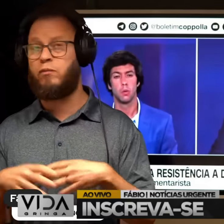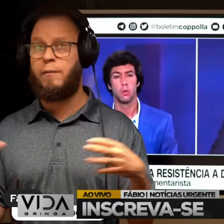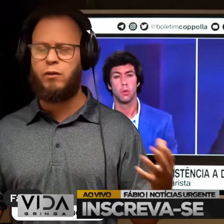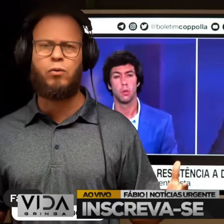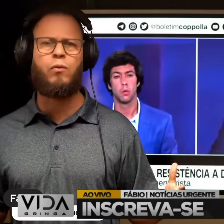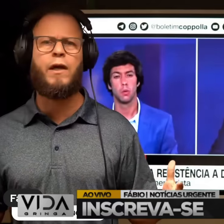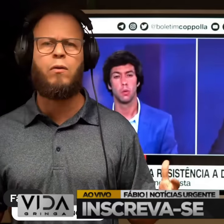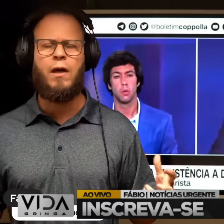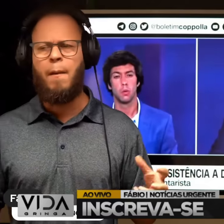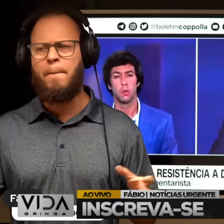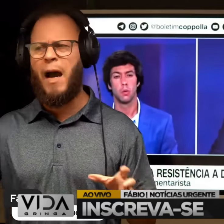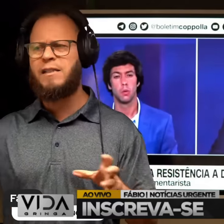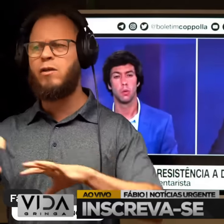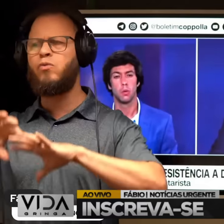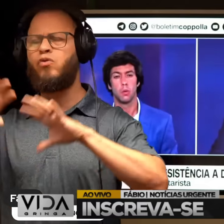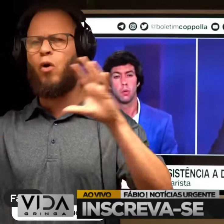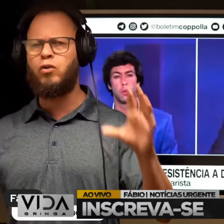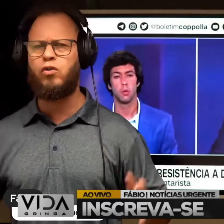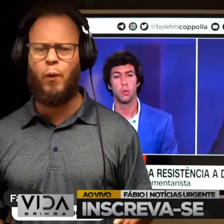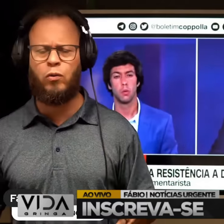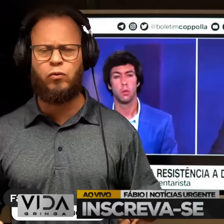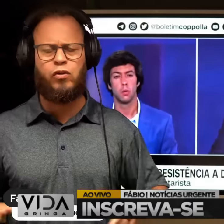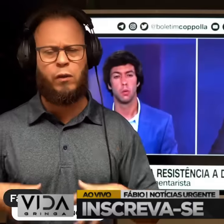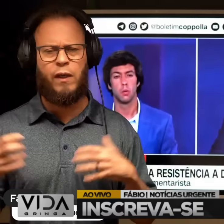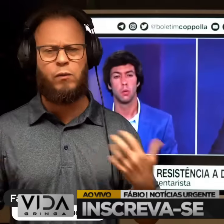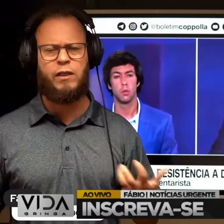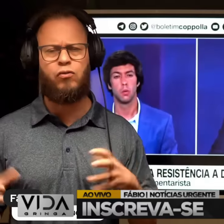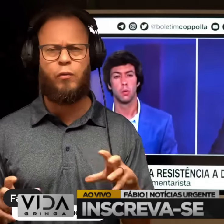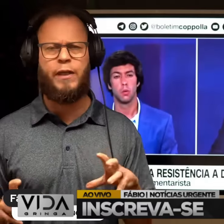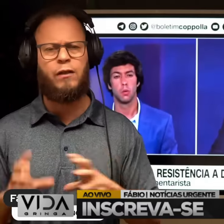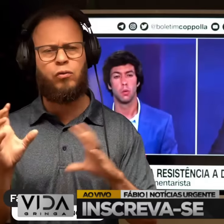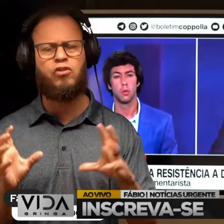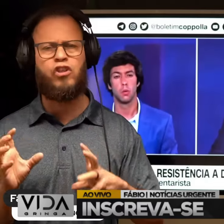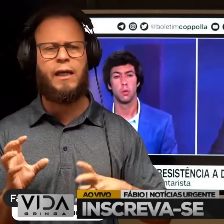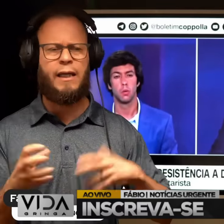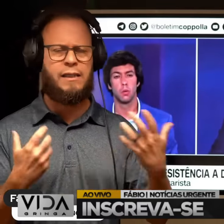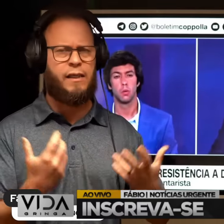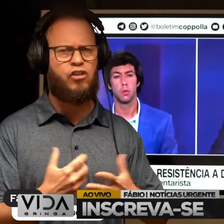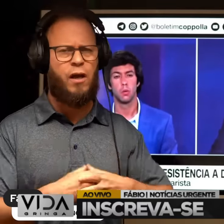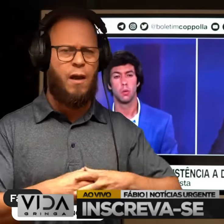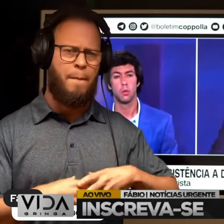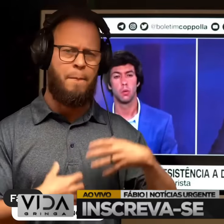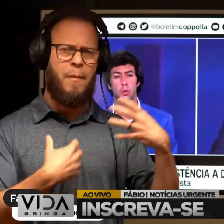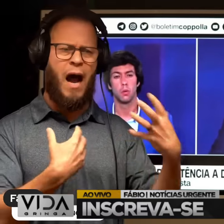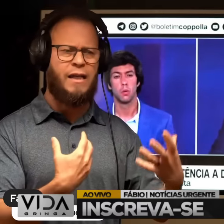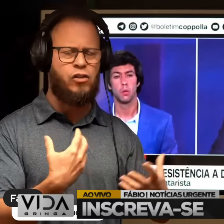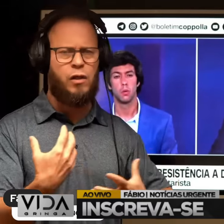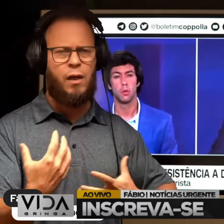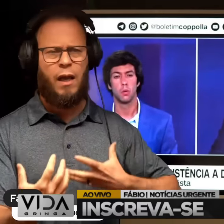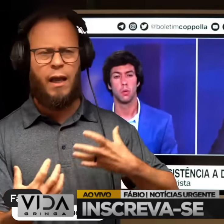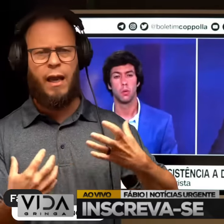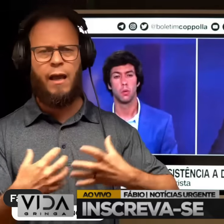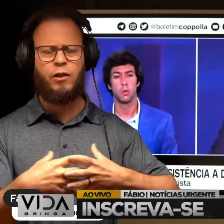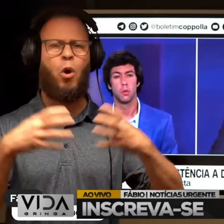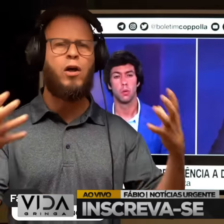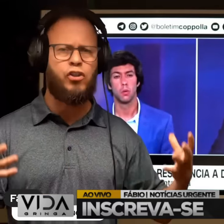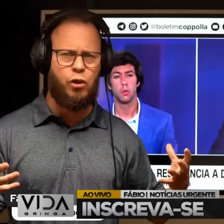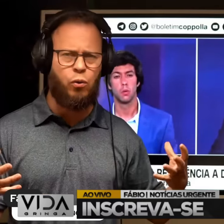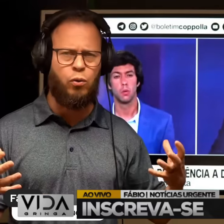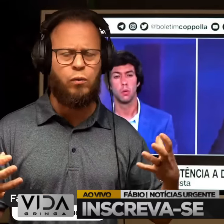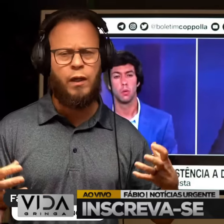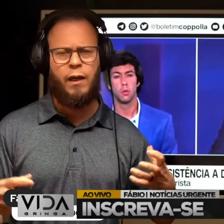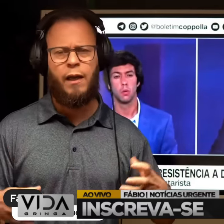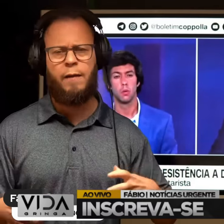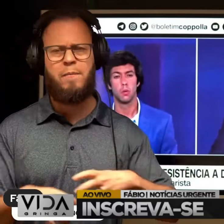isso aí foi um tremendo de um erro, mas os outros pontos que eu tenho lido sobre ele, tudo indica que ele seja mais